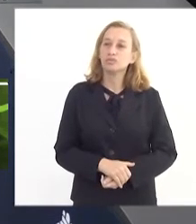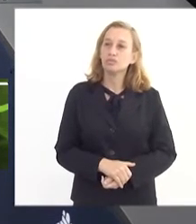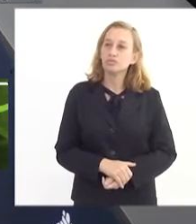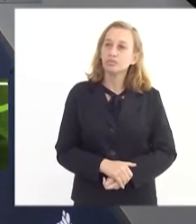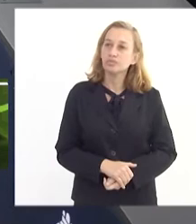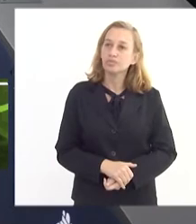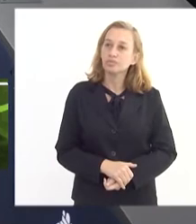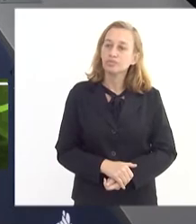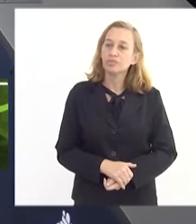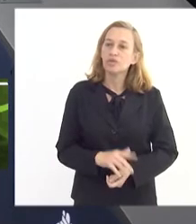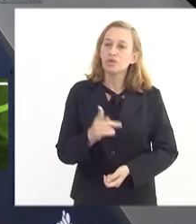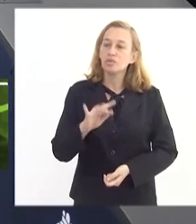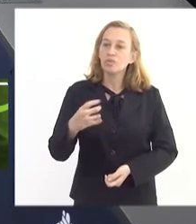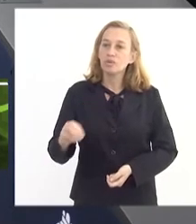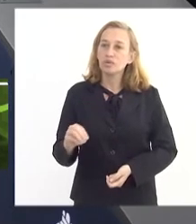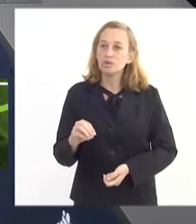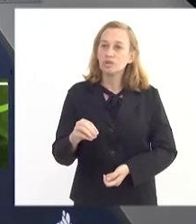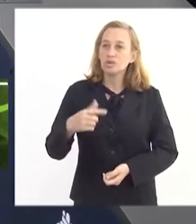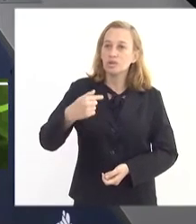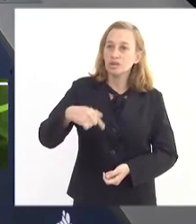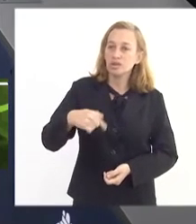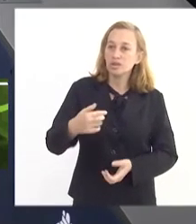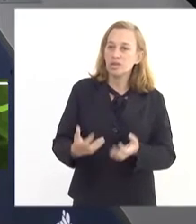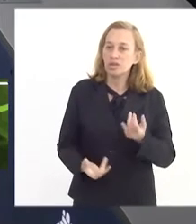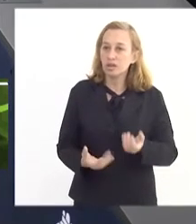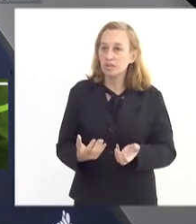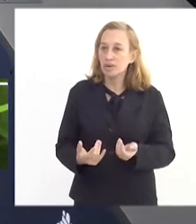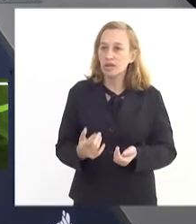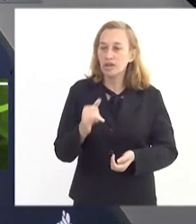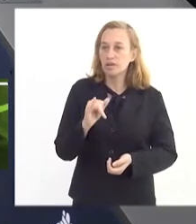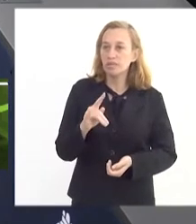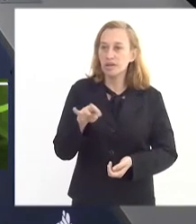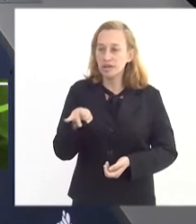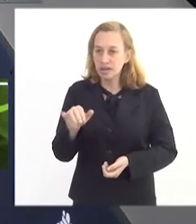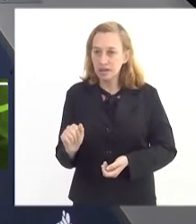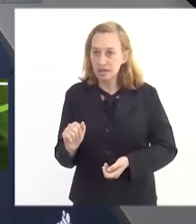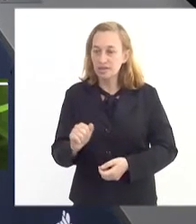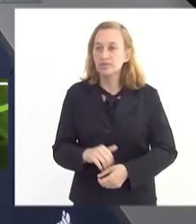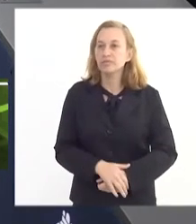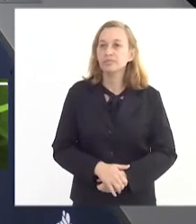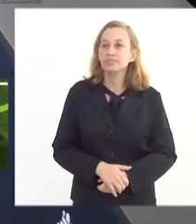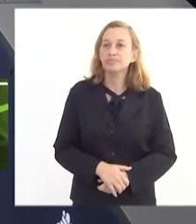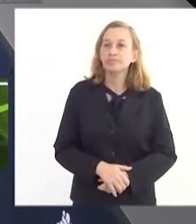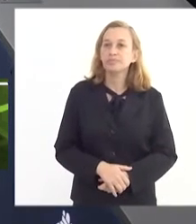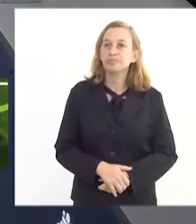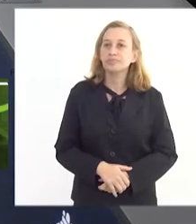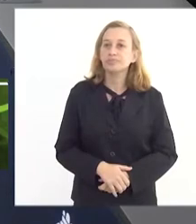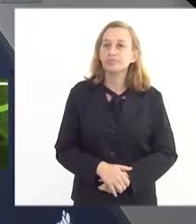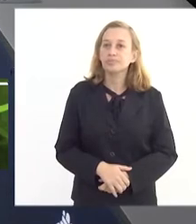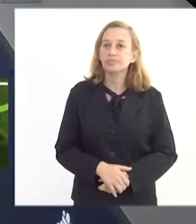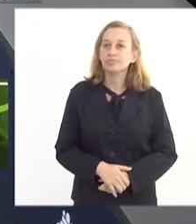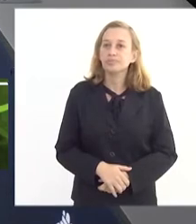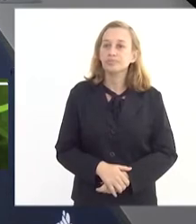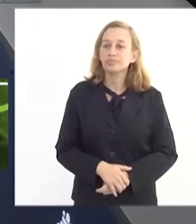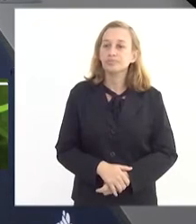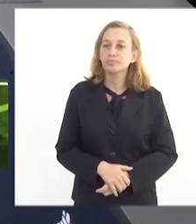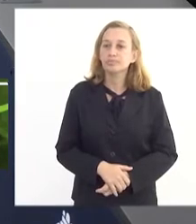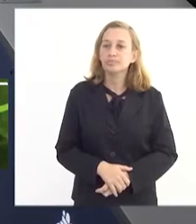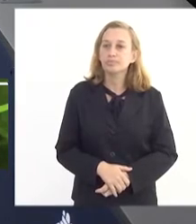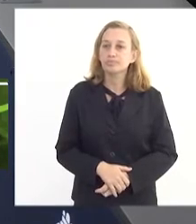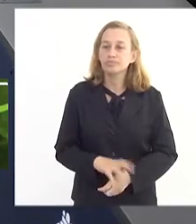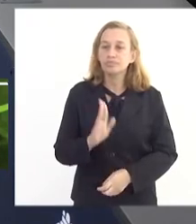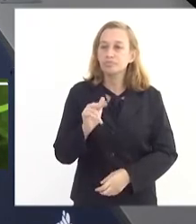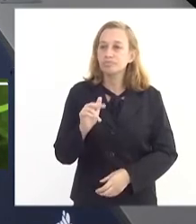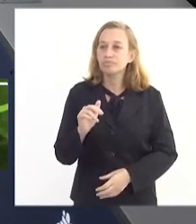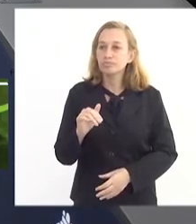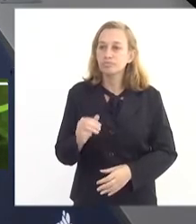do Poço Queimado, Ipiranga e Cabuçu, desviar da tomada d'água, né? E que nunca foi